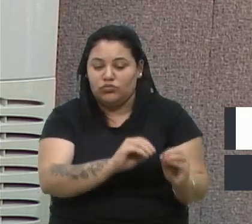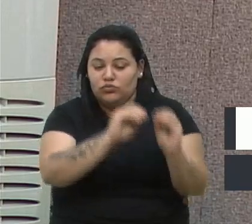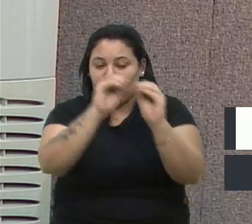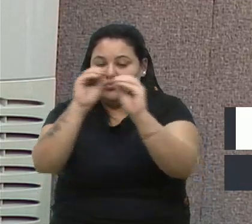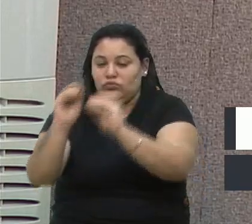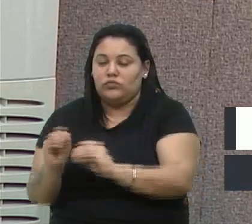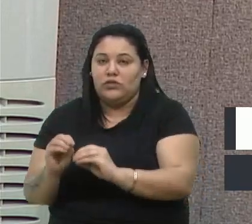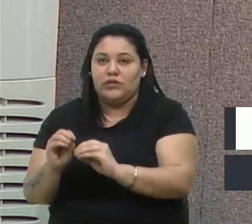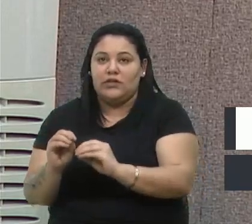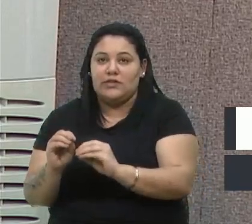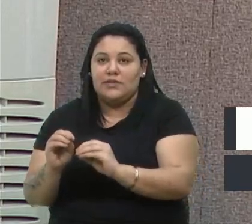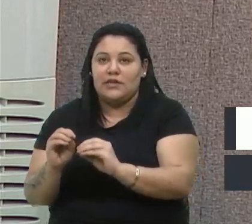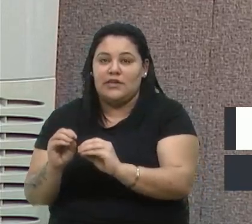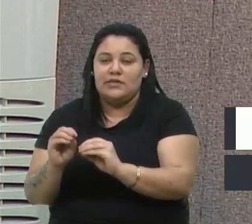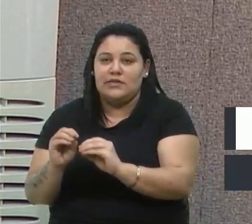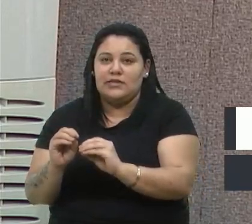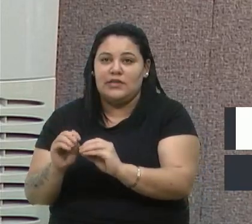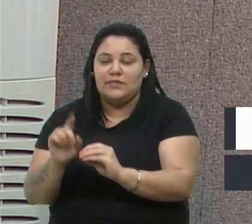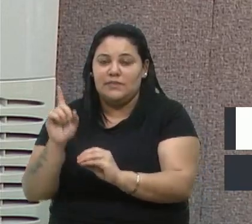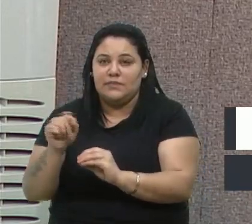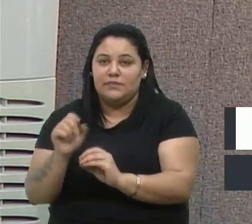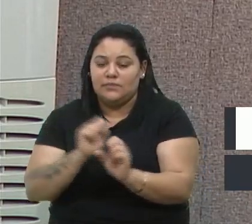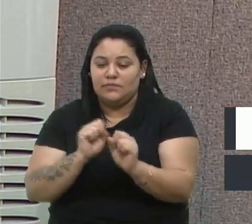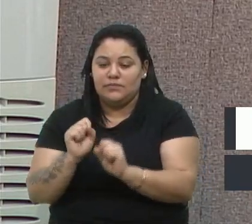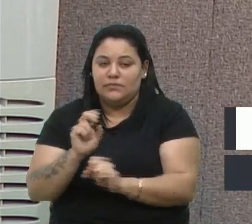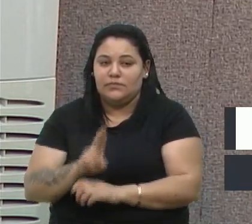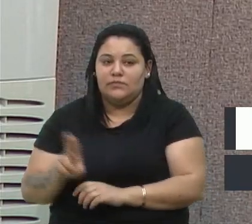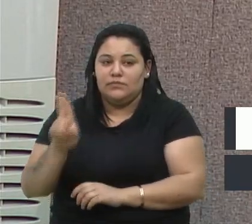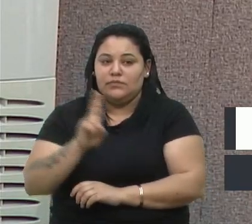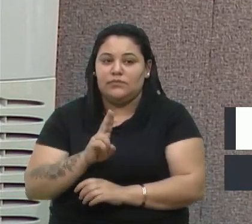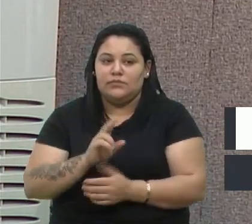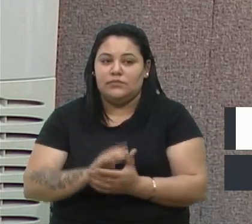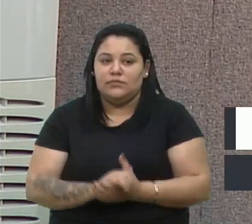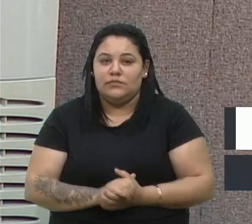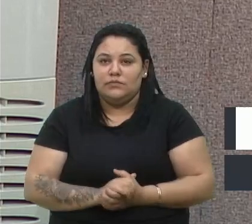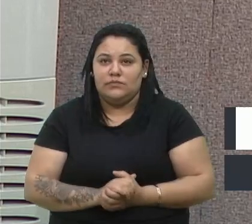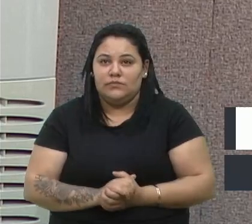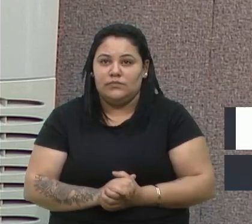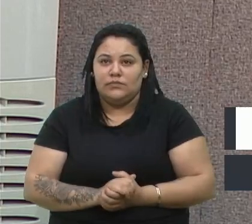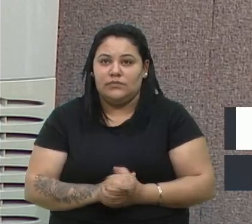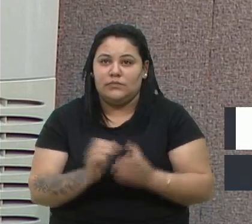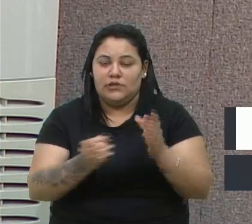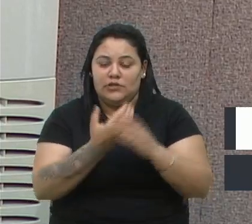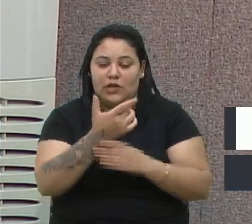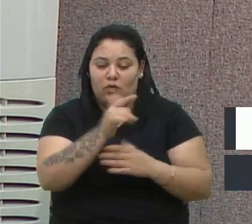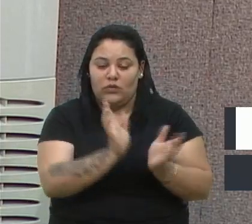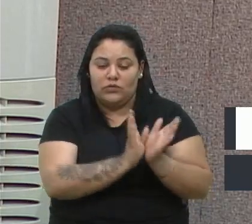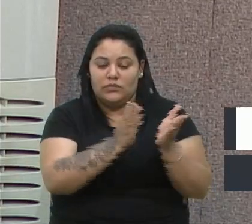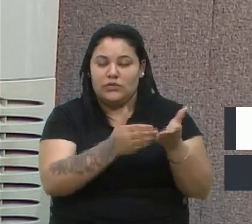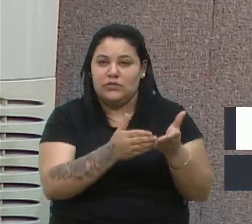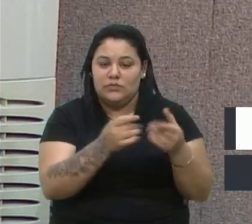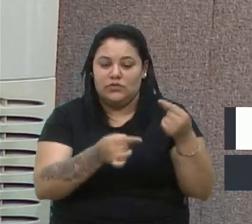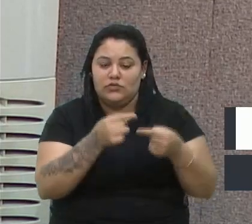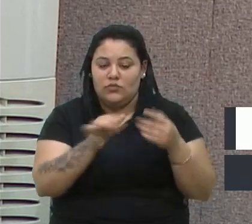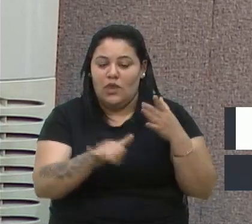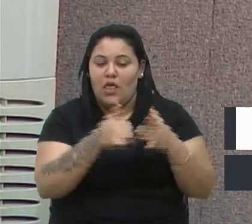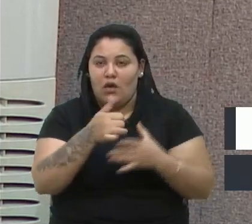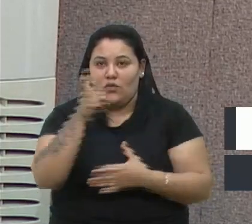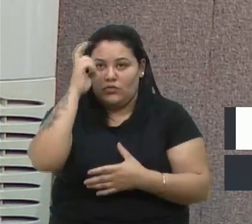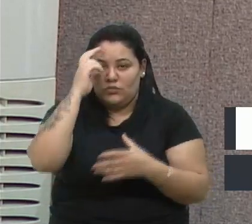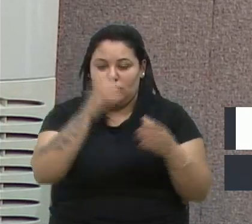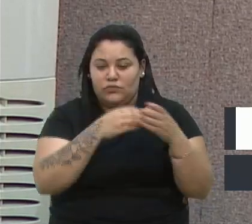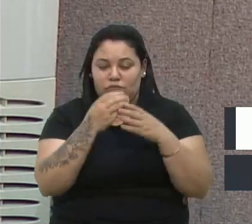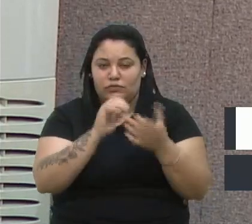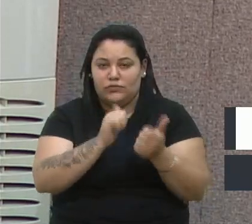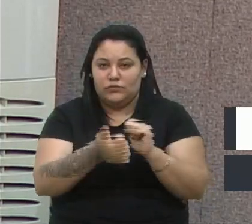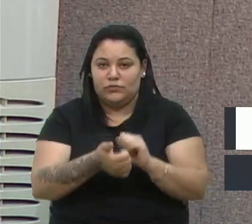ao poder público, nós podemos otimizar esse recurso. Então, se cria mais um para criar outra comissão para debater melhor, cultura, turismo,